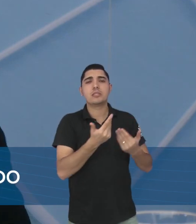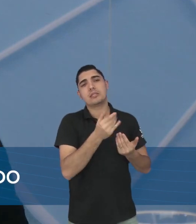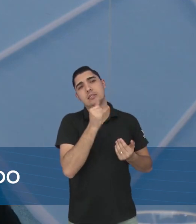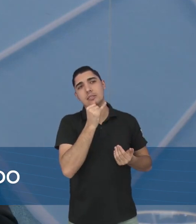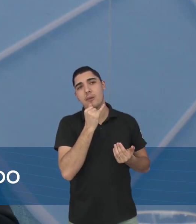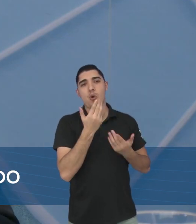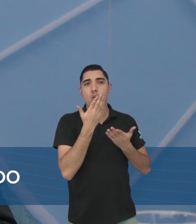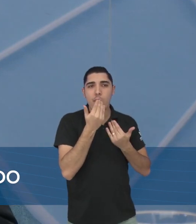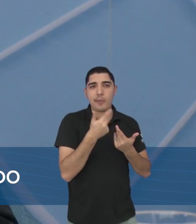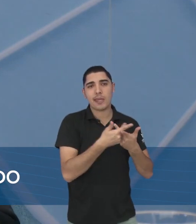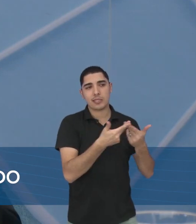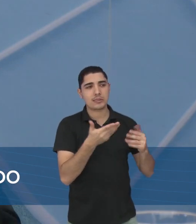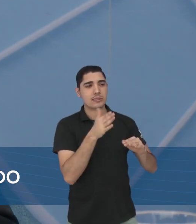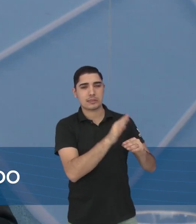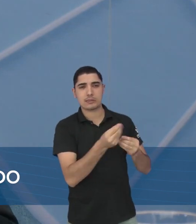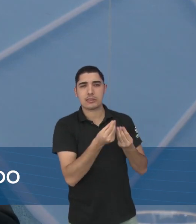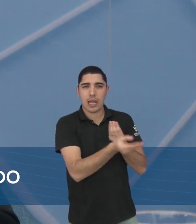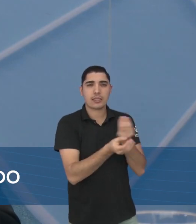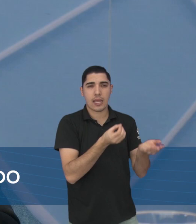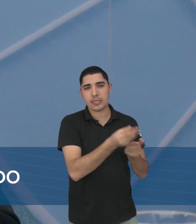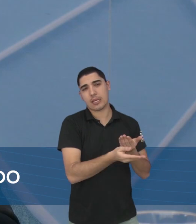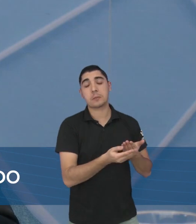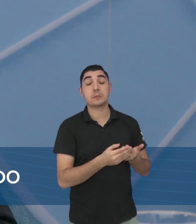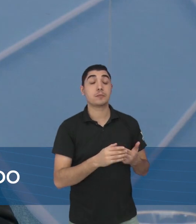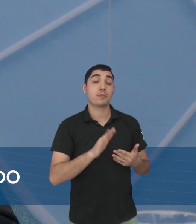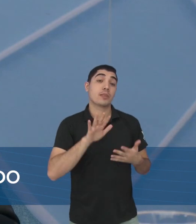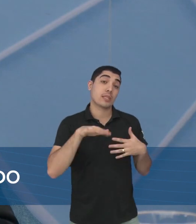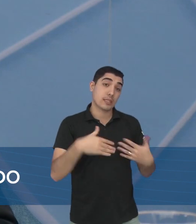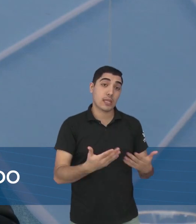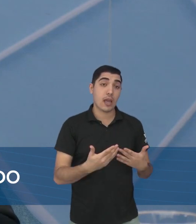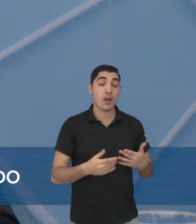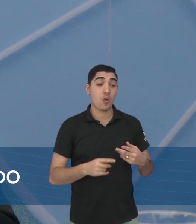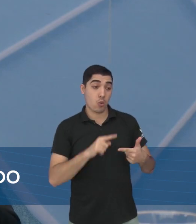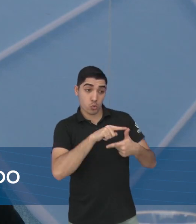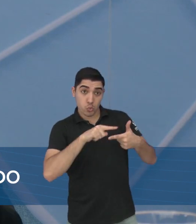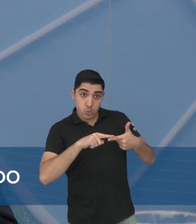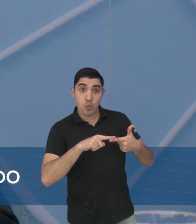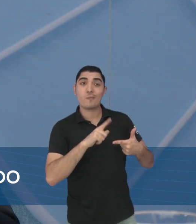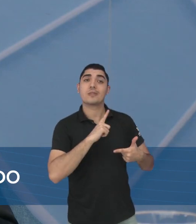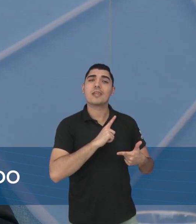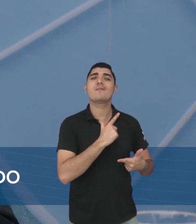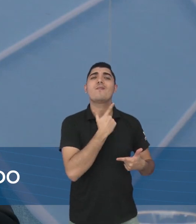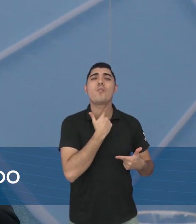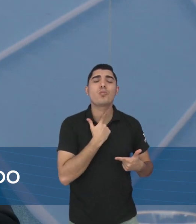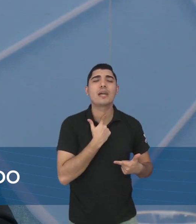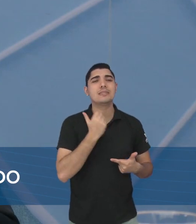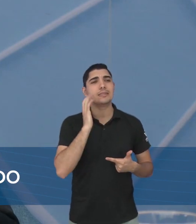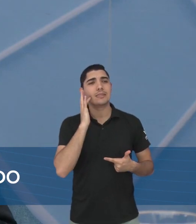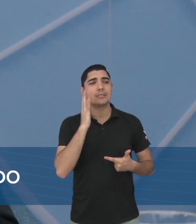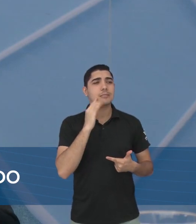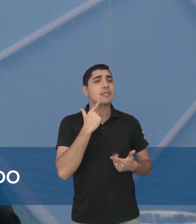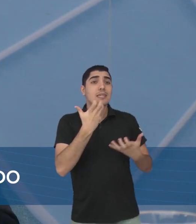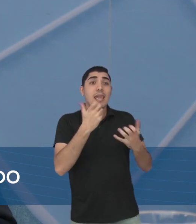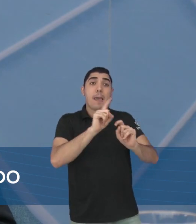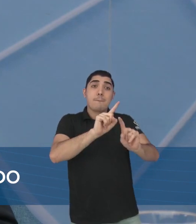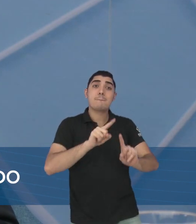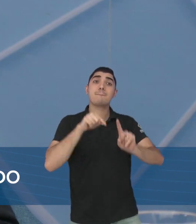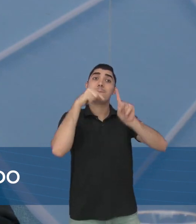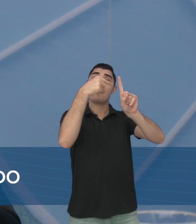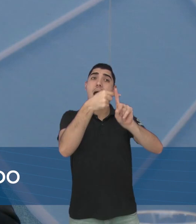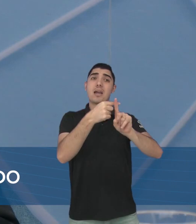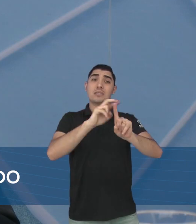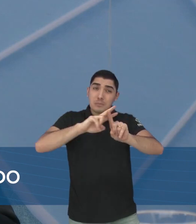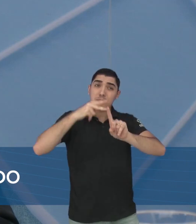mesmo, o alimento e como eles podiam. E aí, assim, existia no coração deles o desejo de fazer algo mais por essas